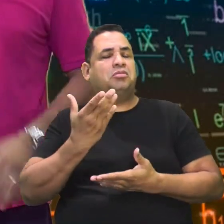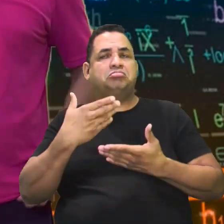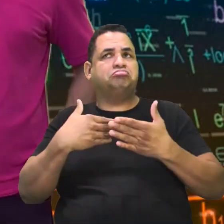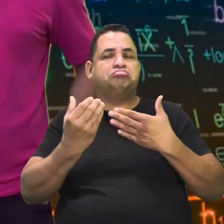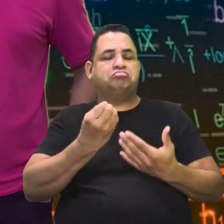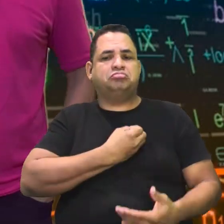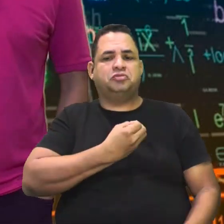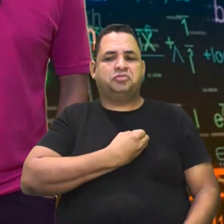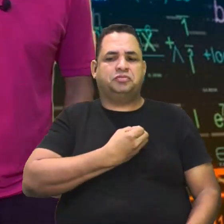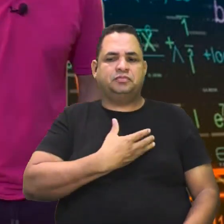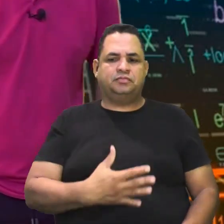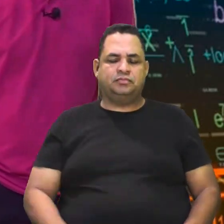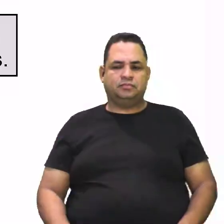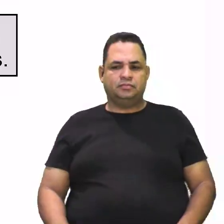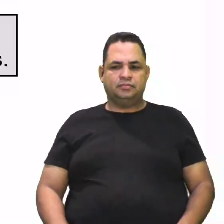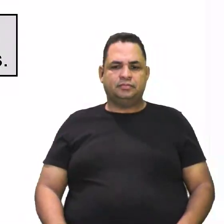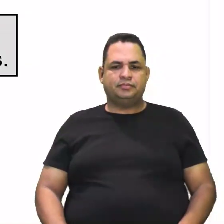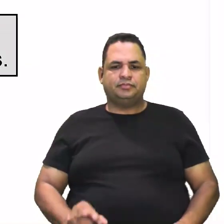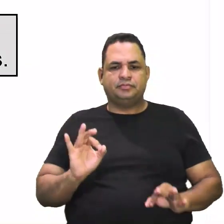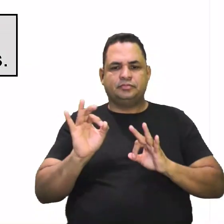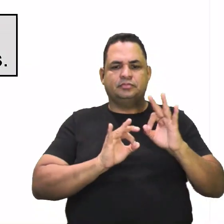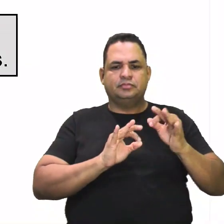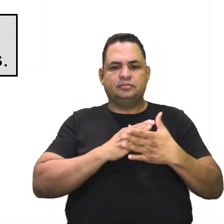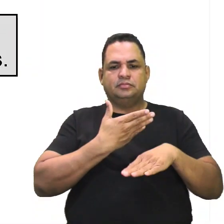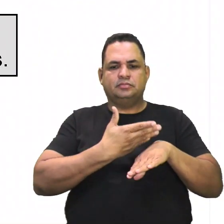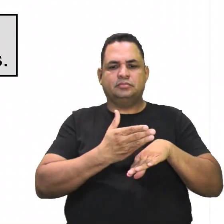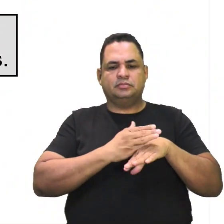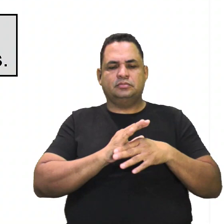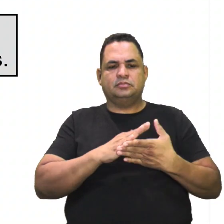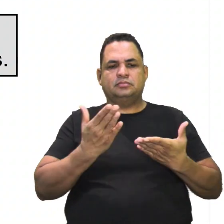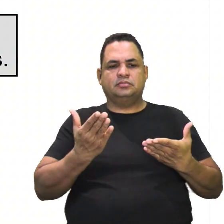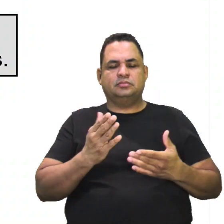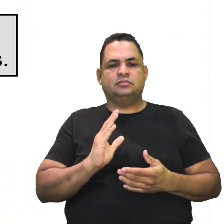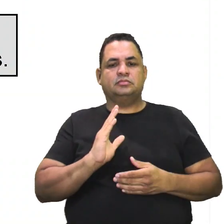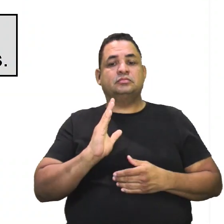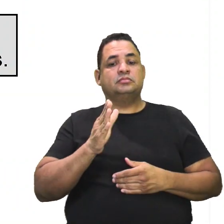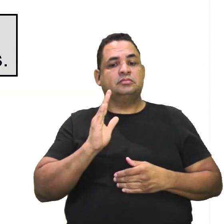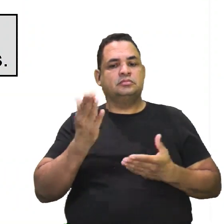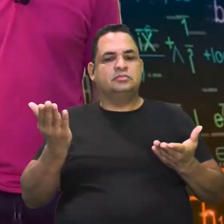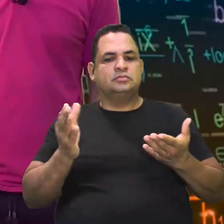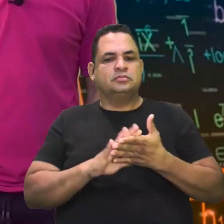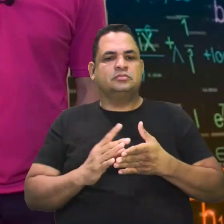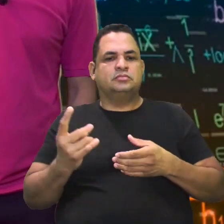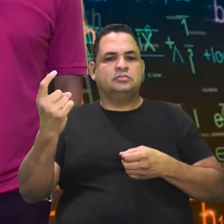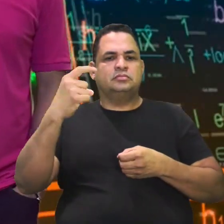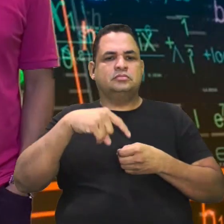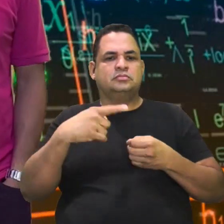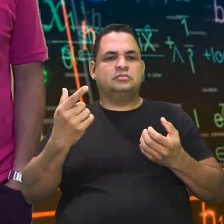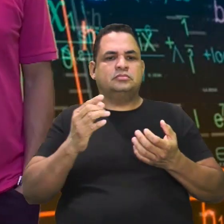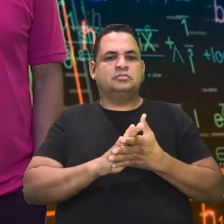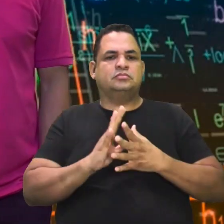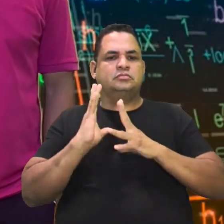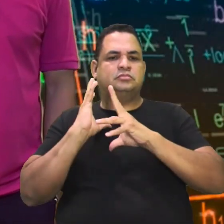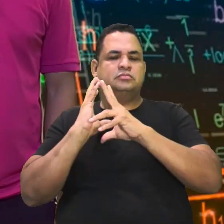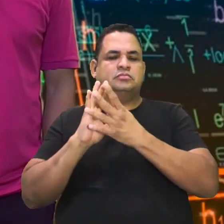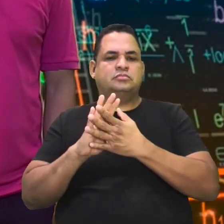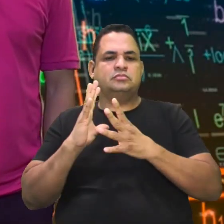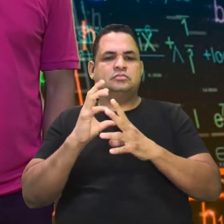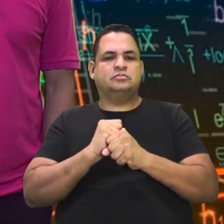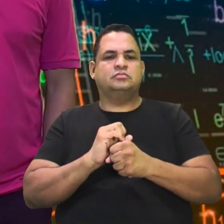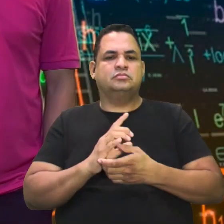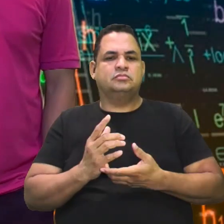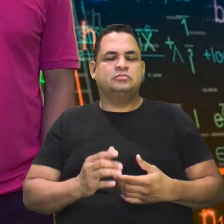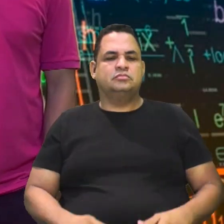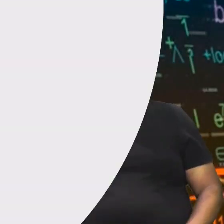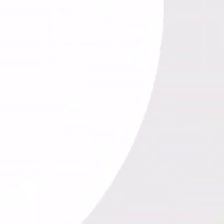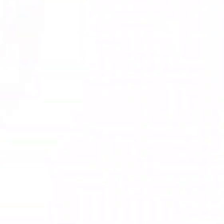vai usar. Vamos lá, então? Hora de mão na massa, atividades de sala. Já a gente volta com a resolução. Até já!